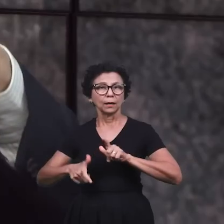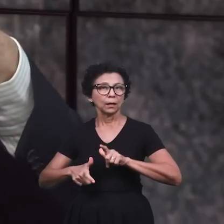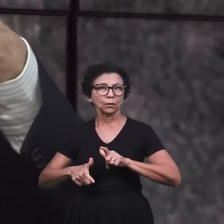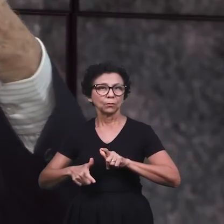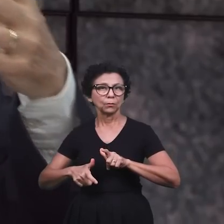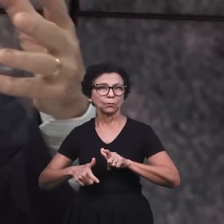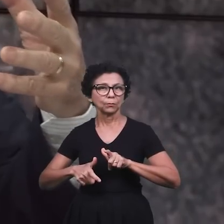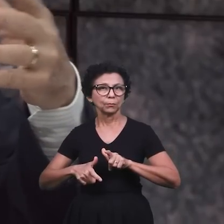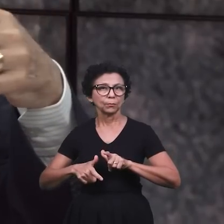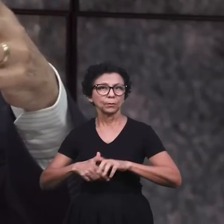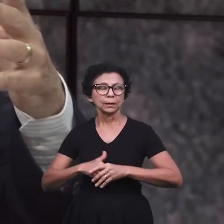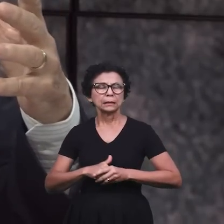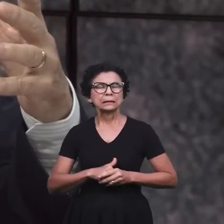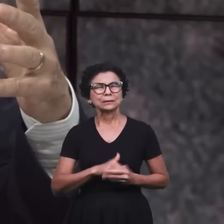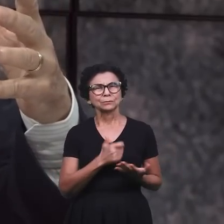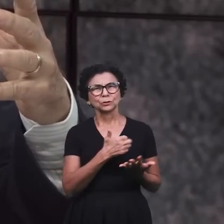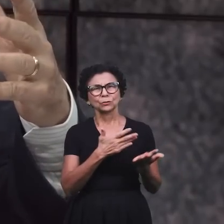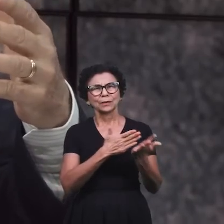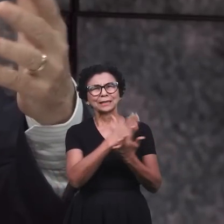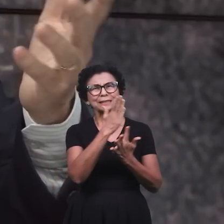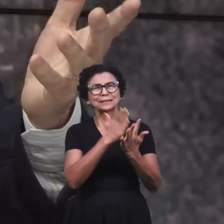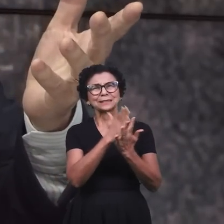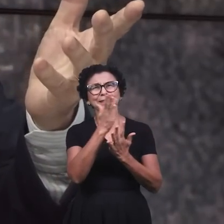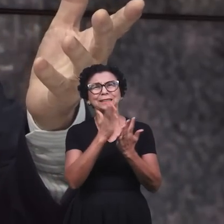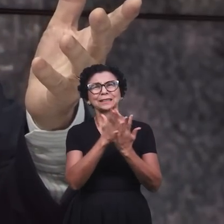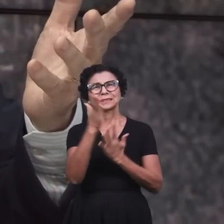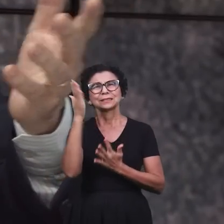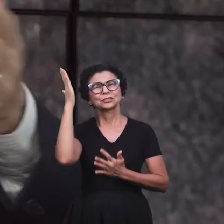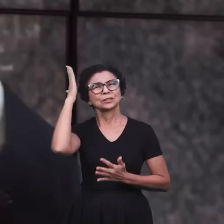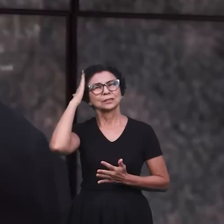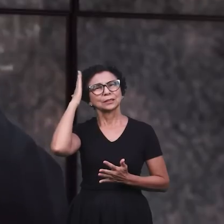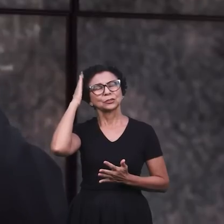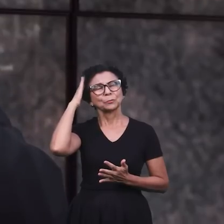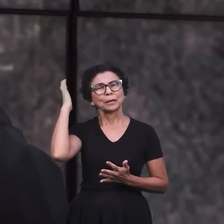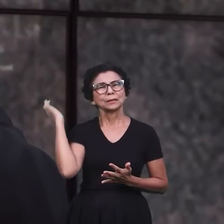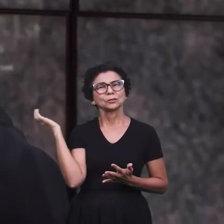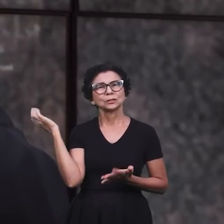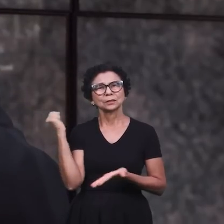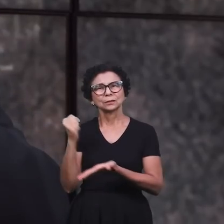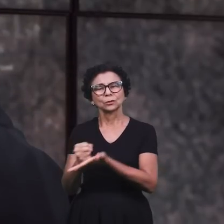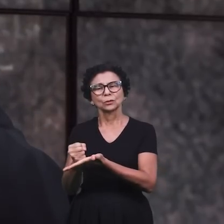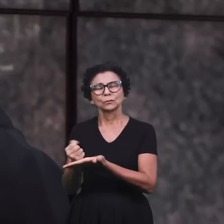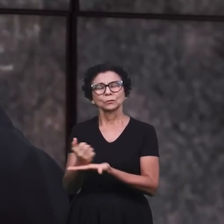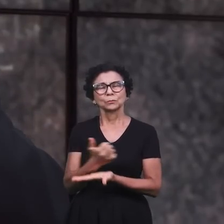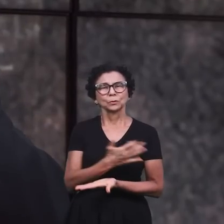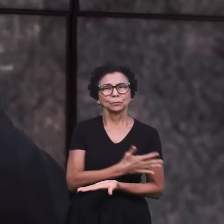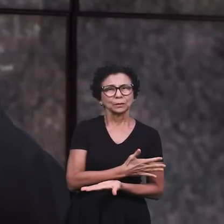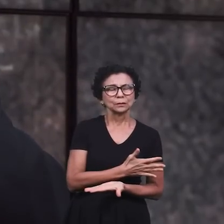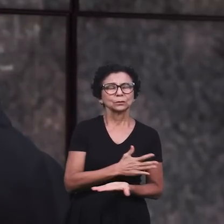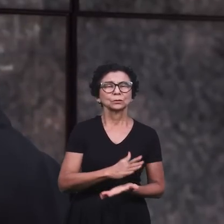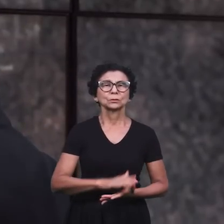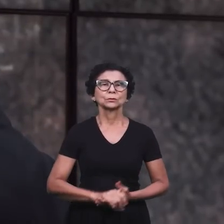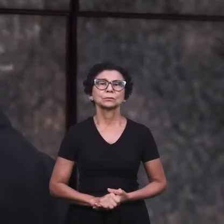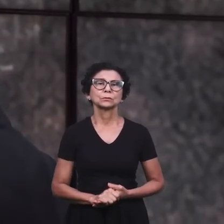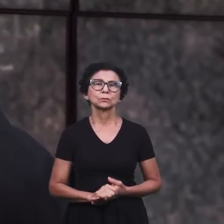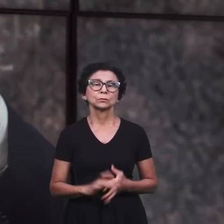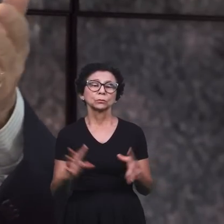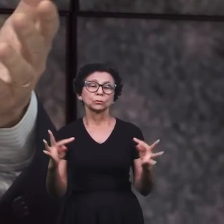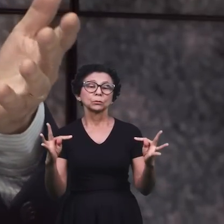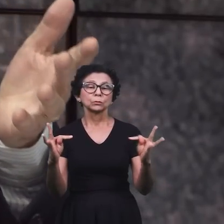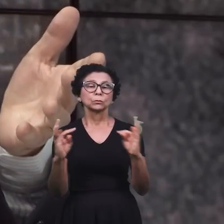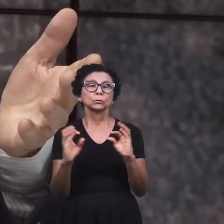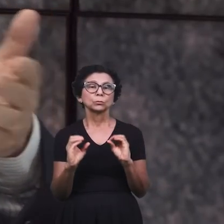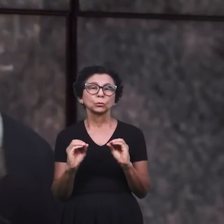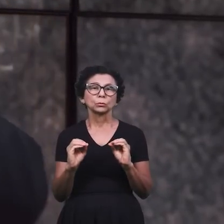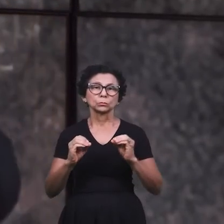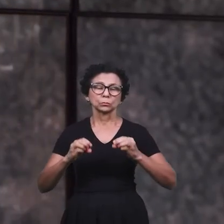as correntes de entendimento da aliança, e nós compartilhamos de que a aliança foi feita com todos, foi feita